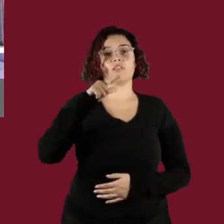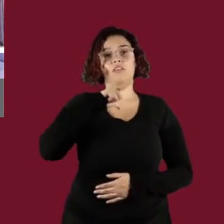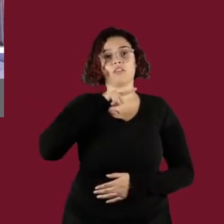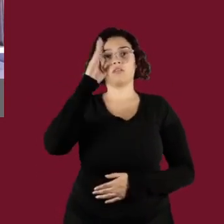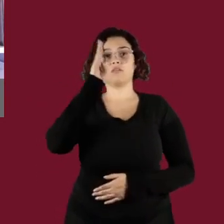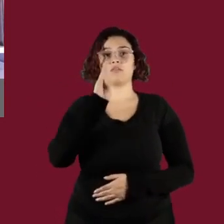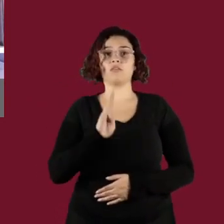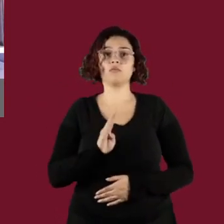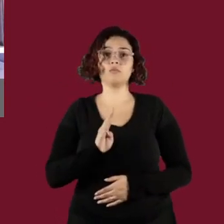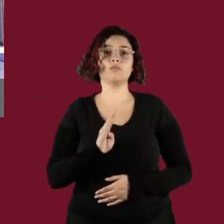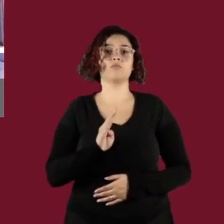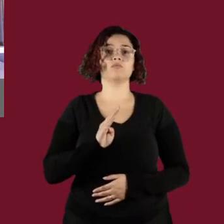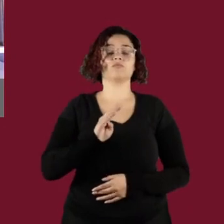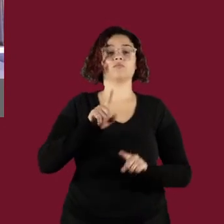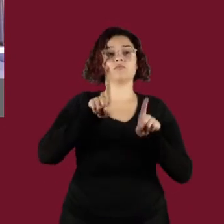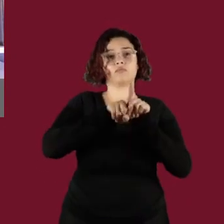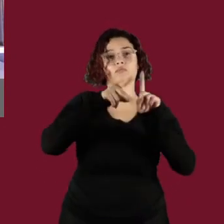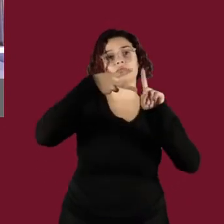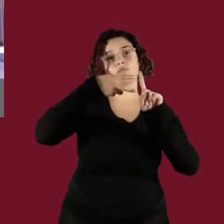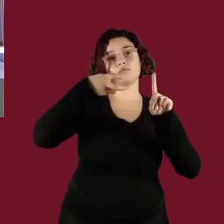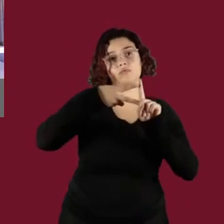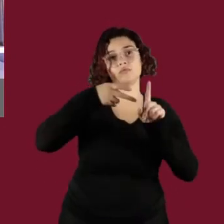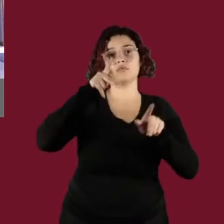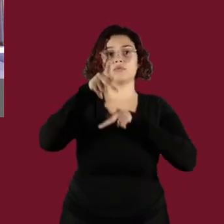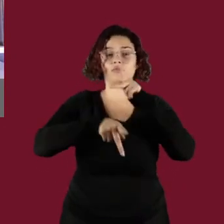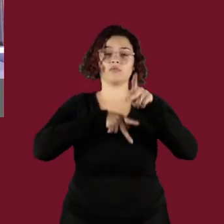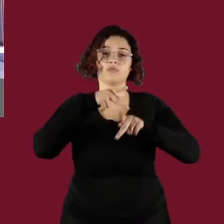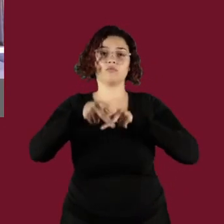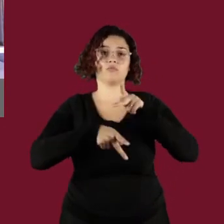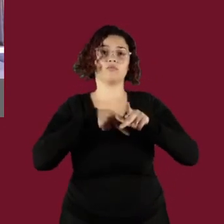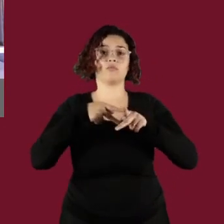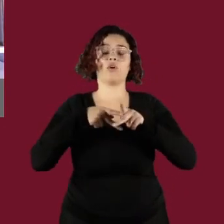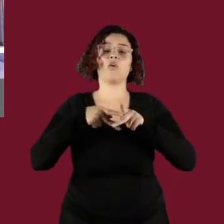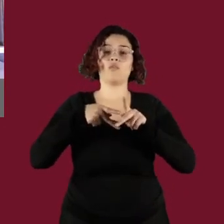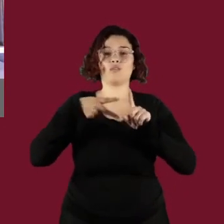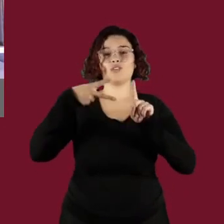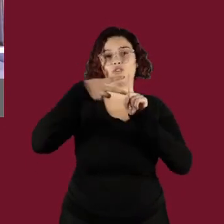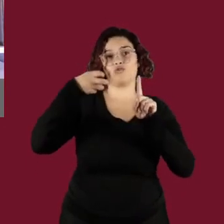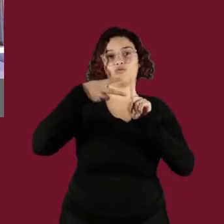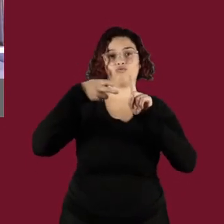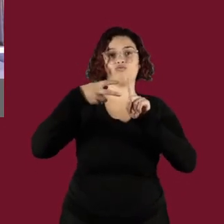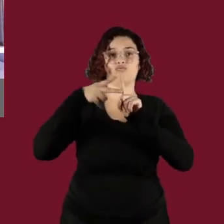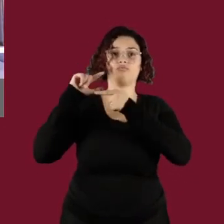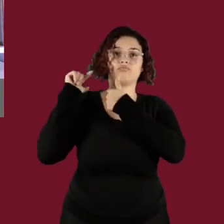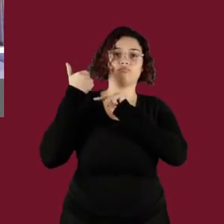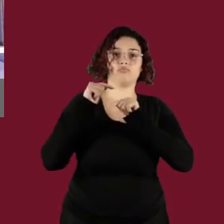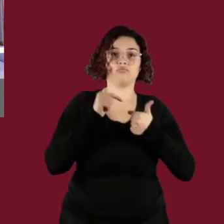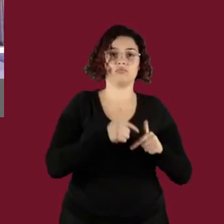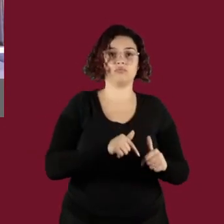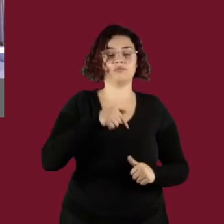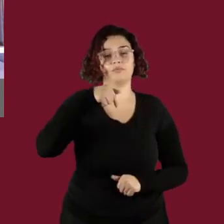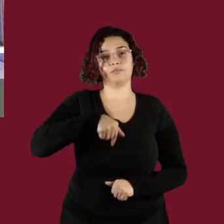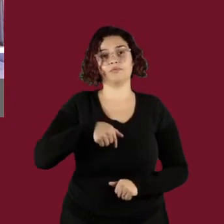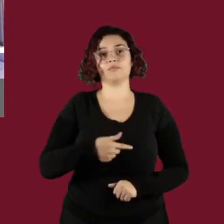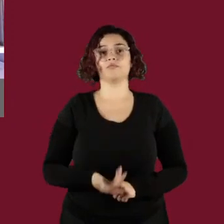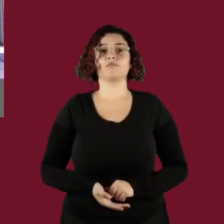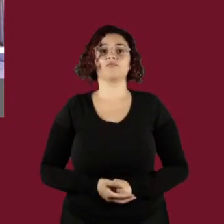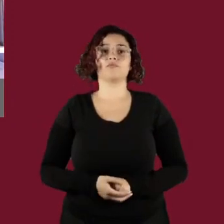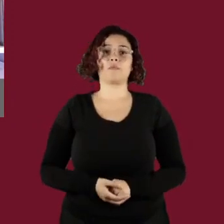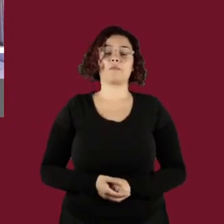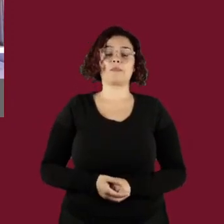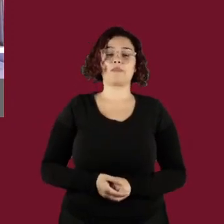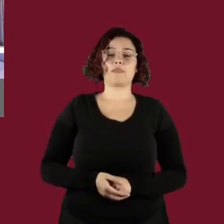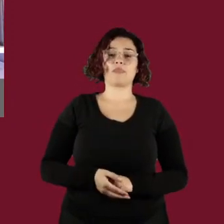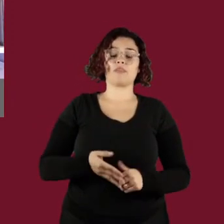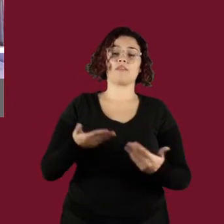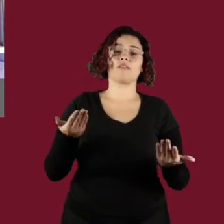relação aos países, aos povos nativos dos nossos países, que nós disseminamos. Há fotos, por exemplo, não